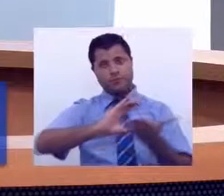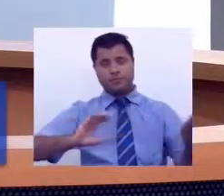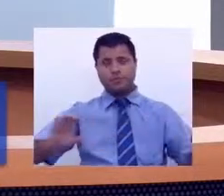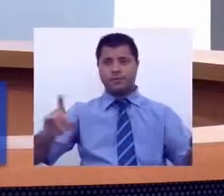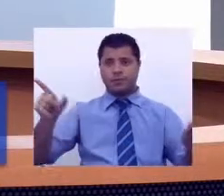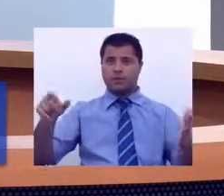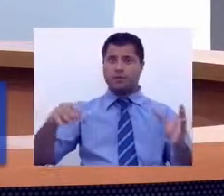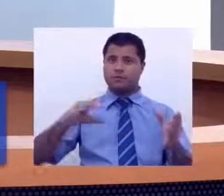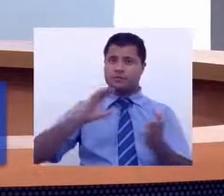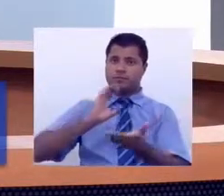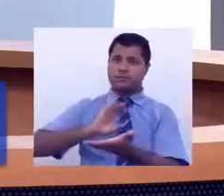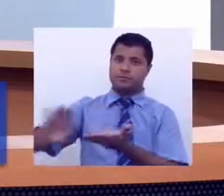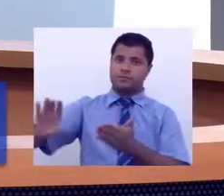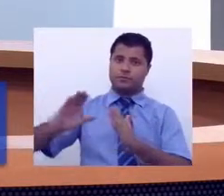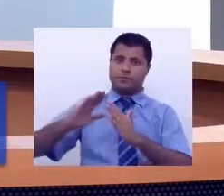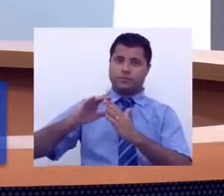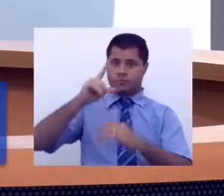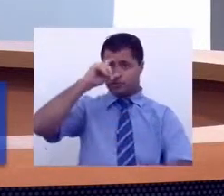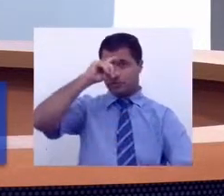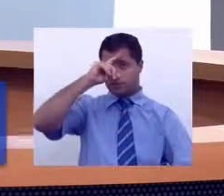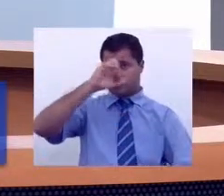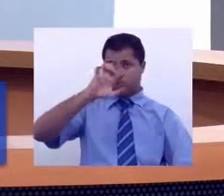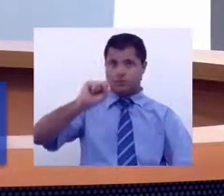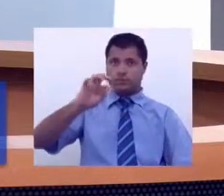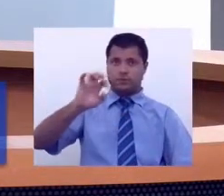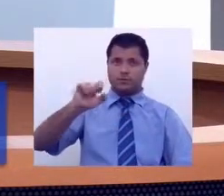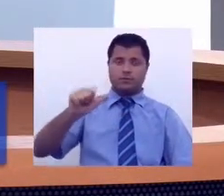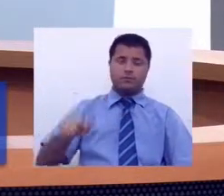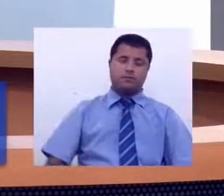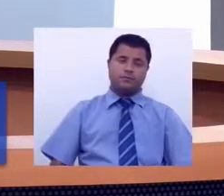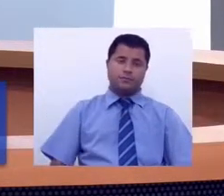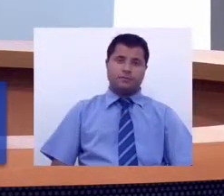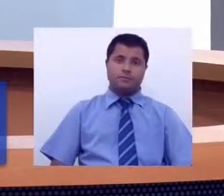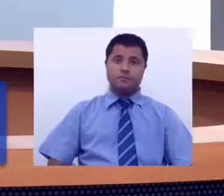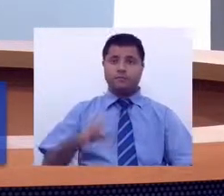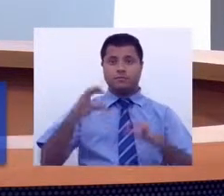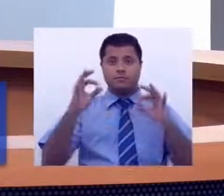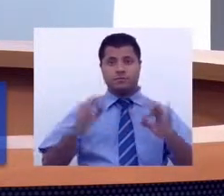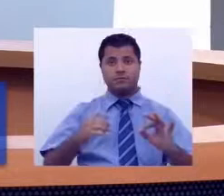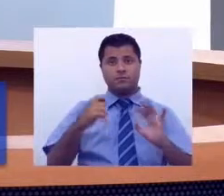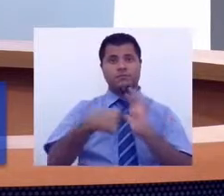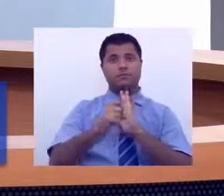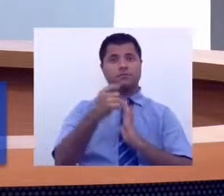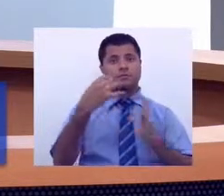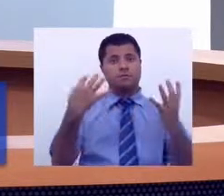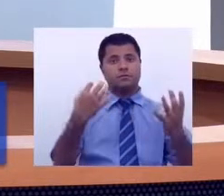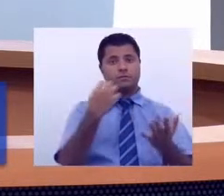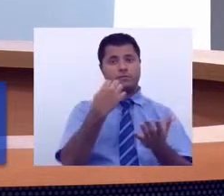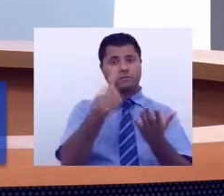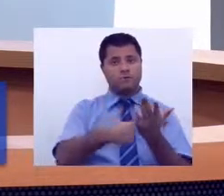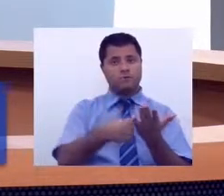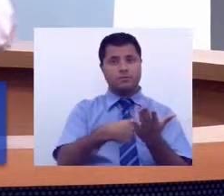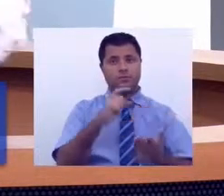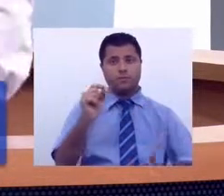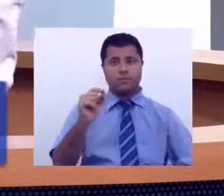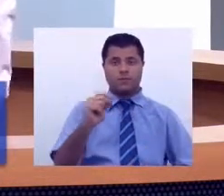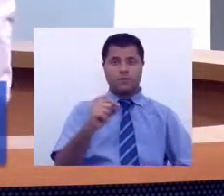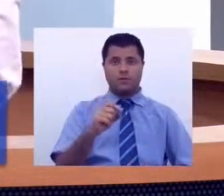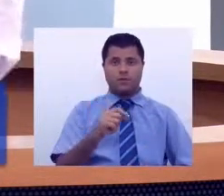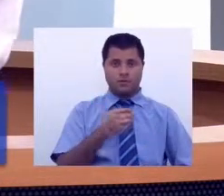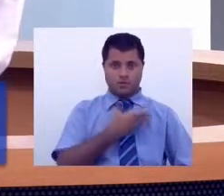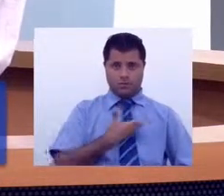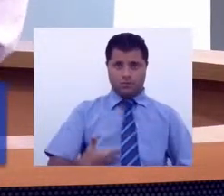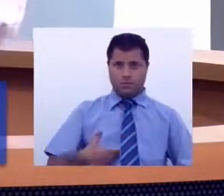Ficou acertado que a partir de janeiro o governo estadual mandará 250 mil reais